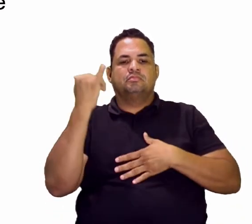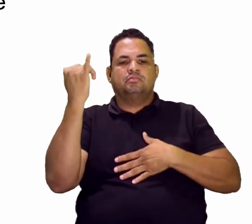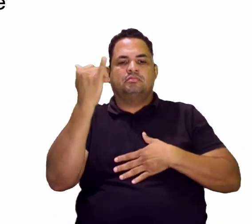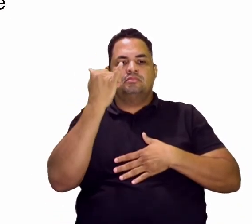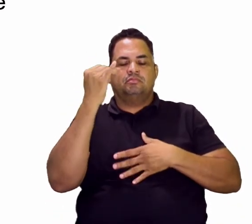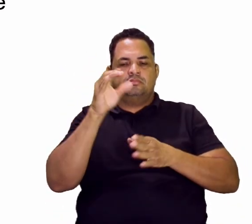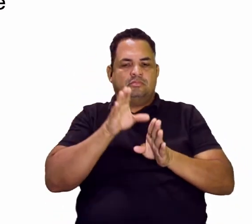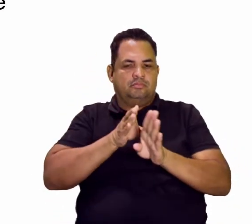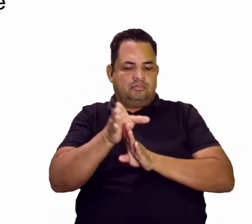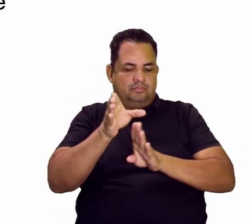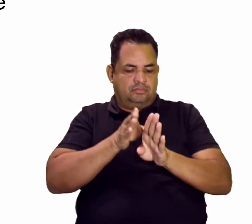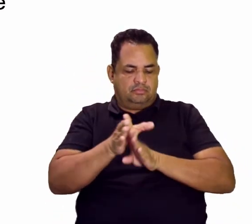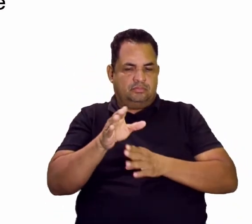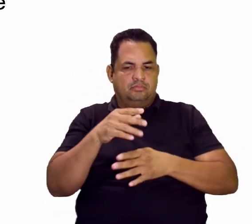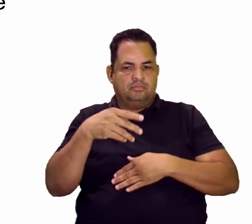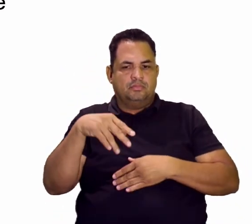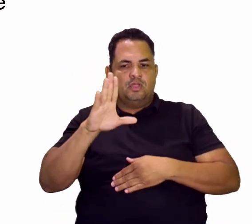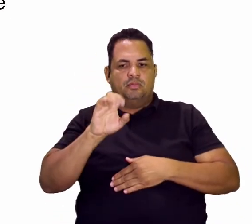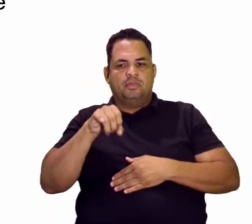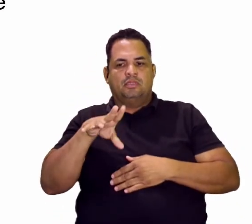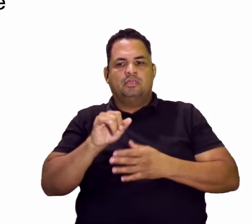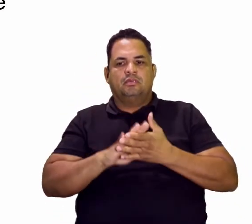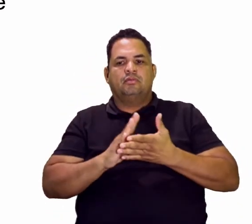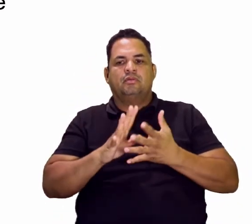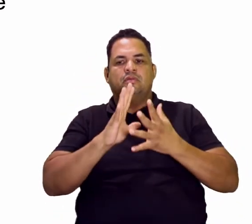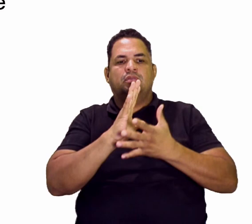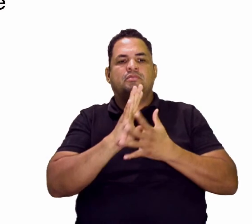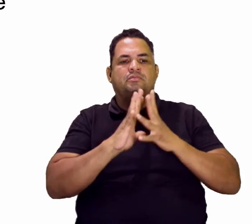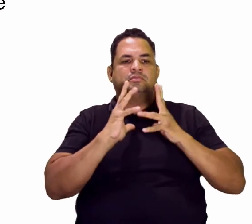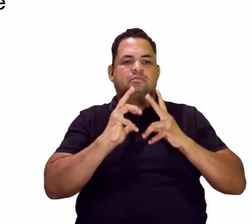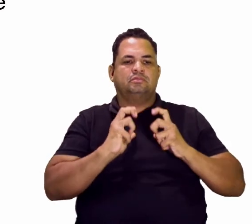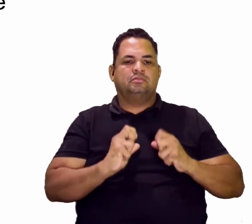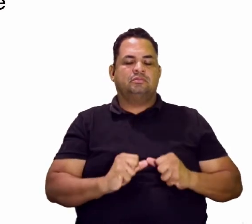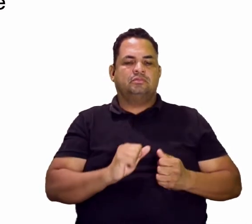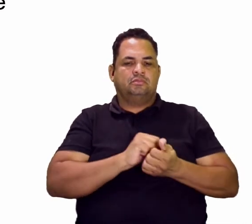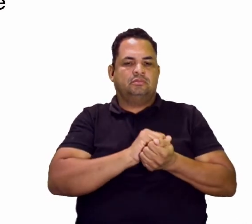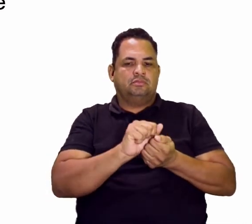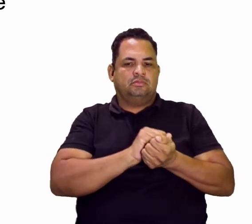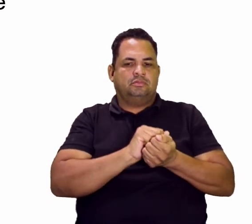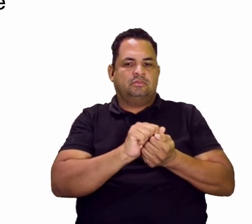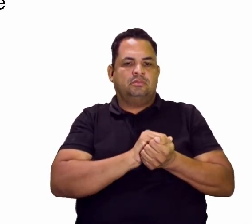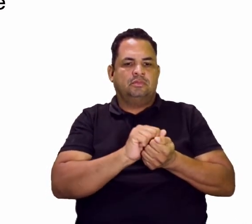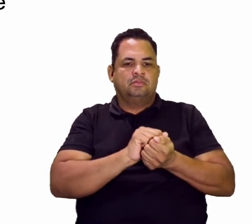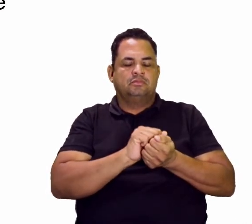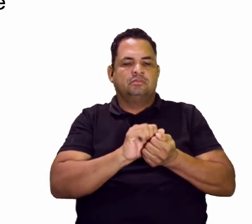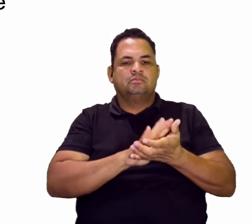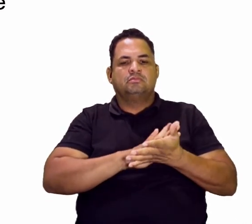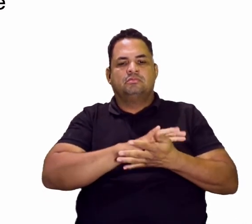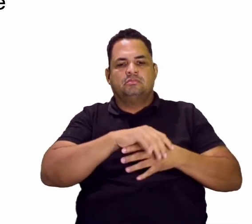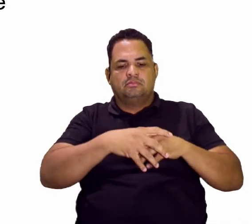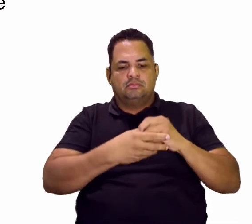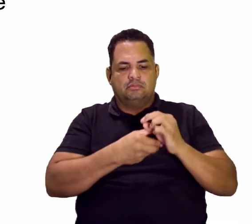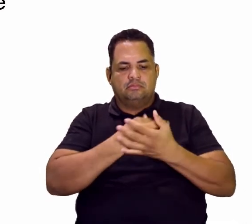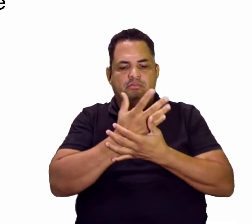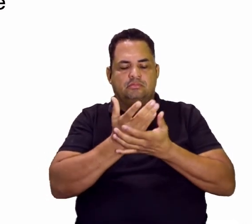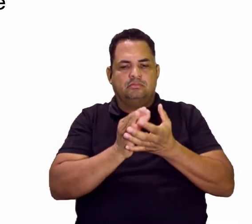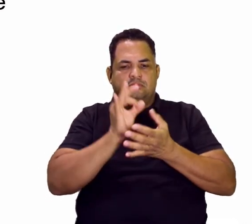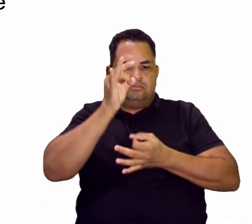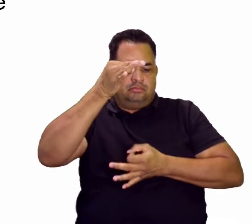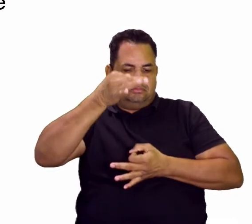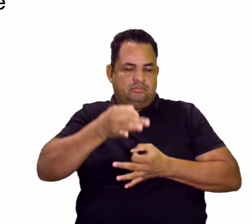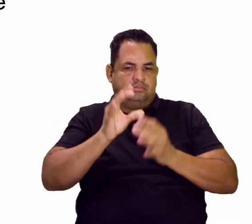mais importantes recomendadas pela OMS era a higienização adequada das mãos. Preste atenção